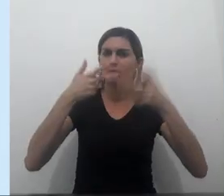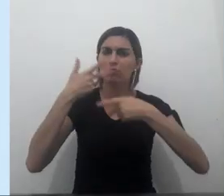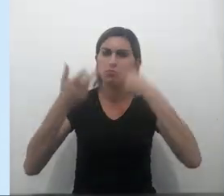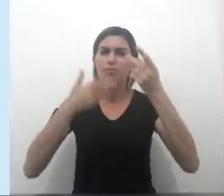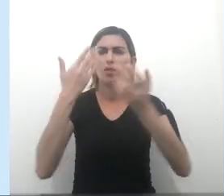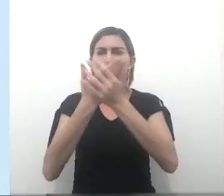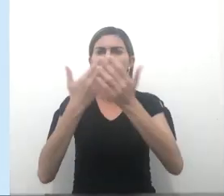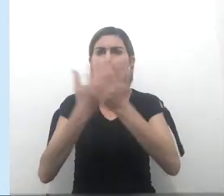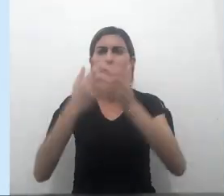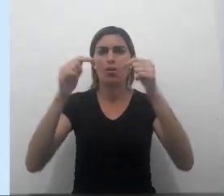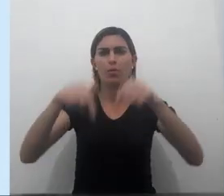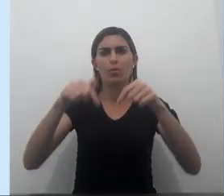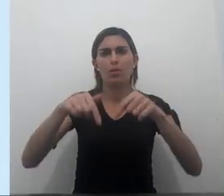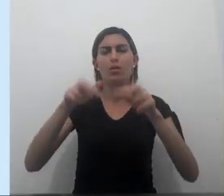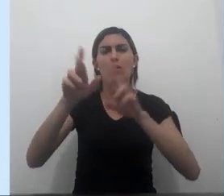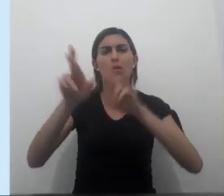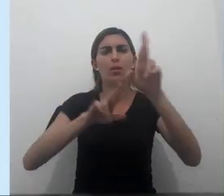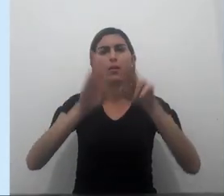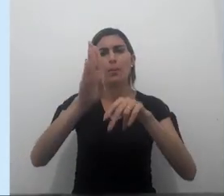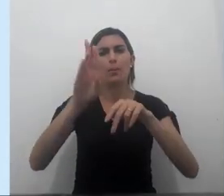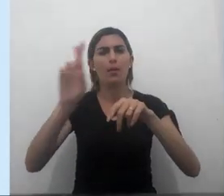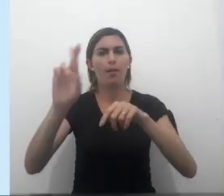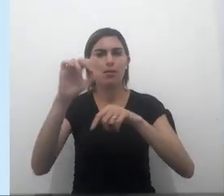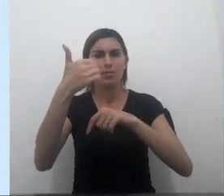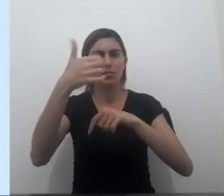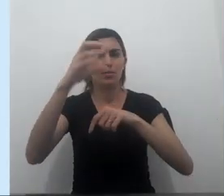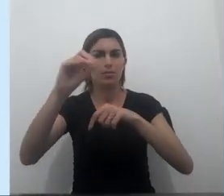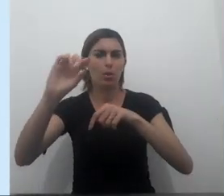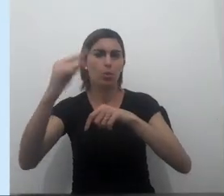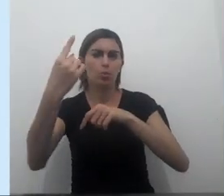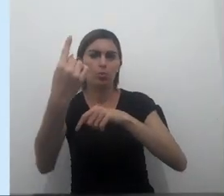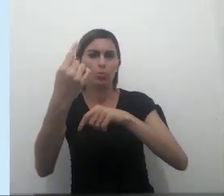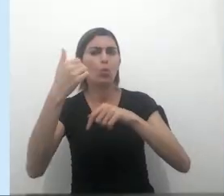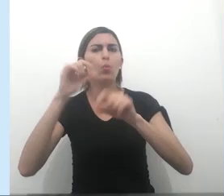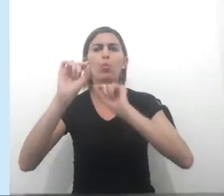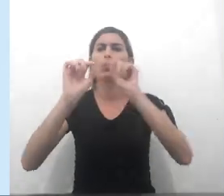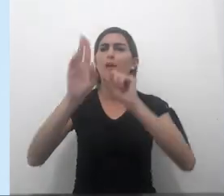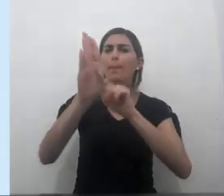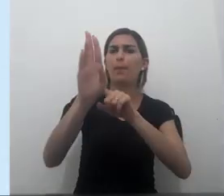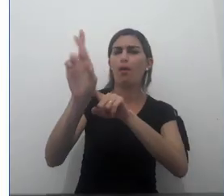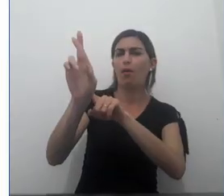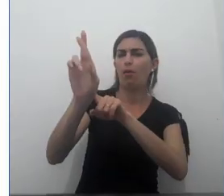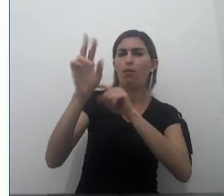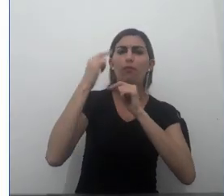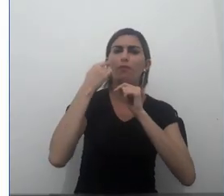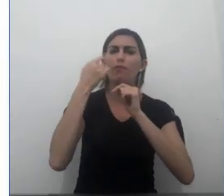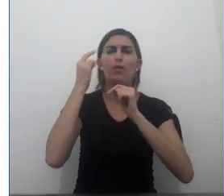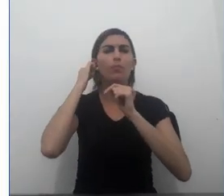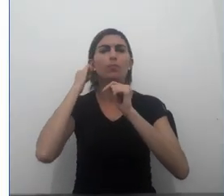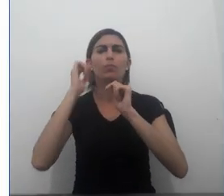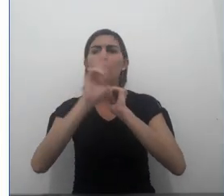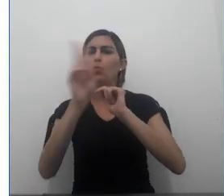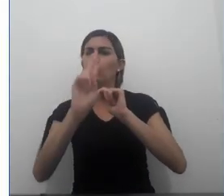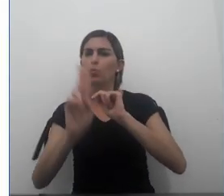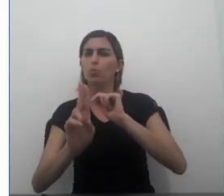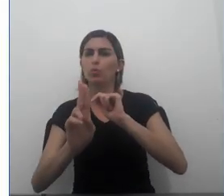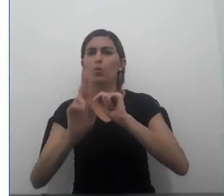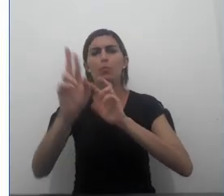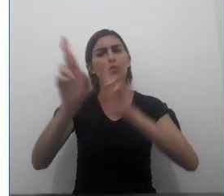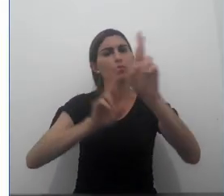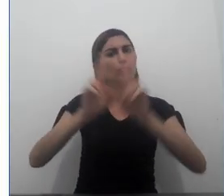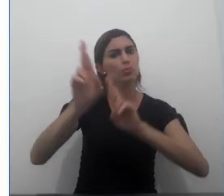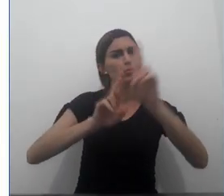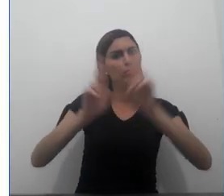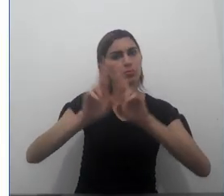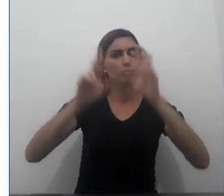falamos sobre ela em nossas aulas, que é a BR-101, né? Mas o que são BRs? Observa na tela. A nomenclatura